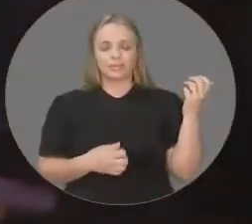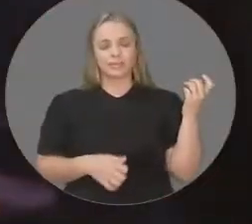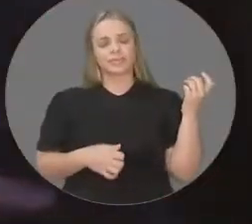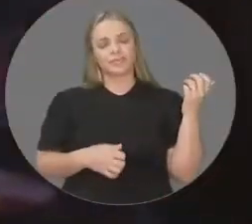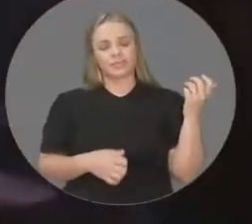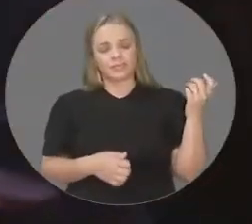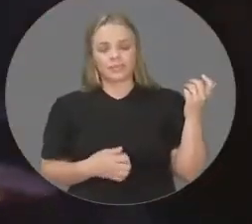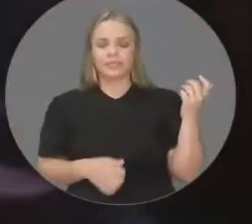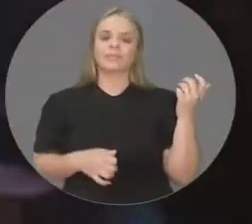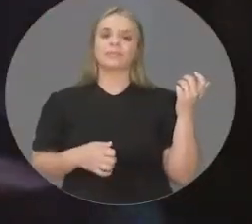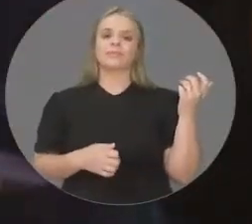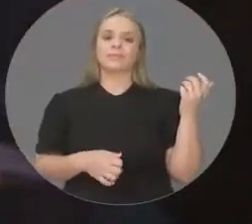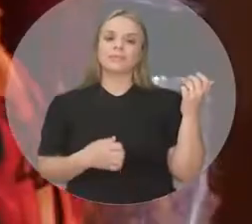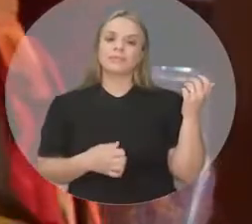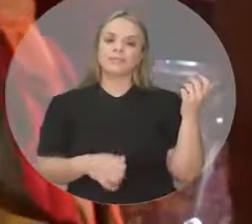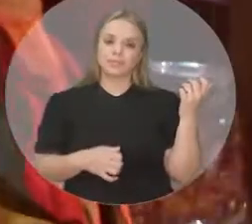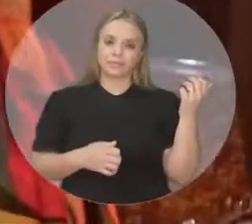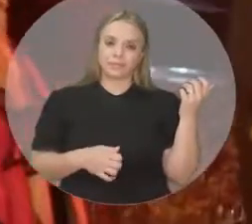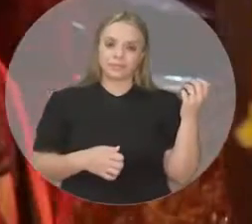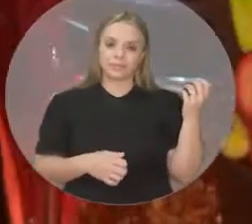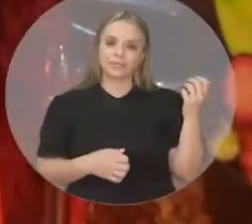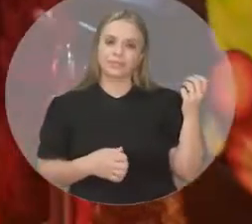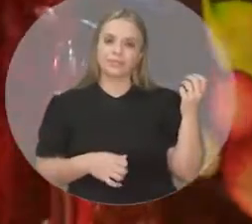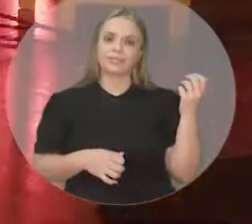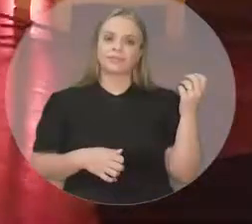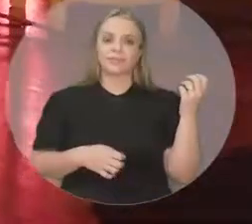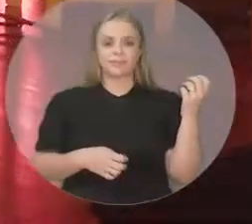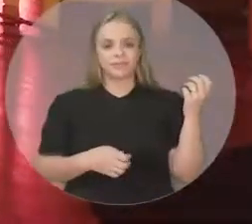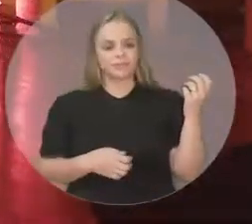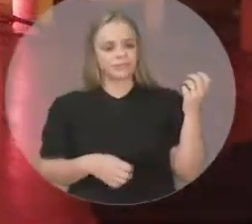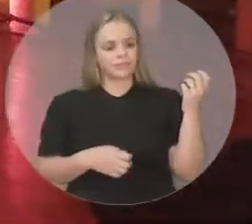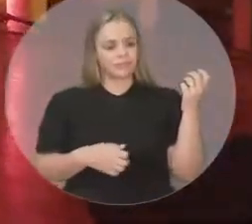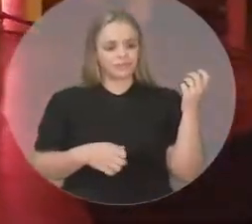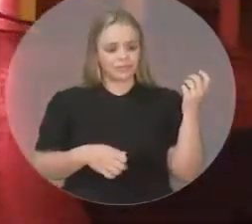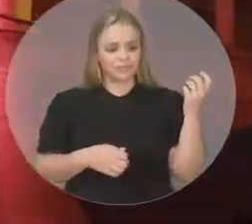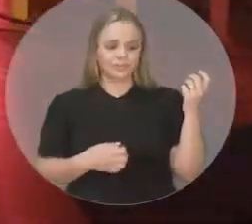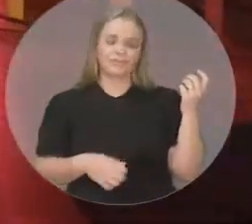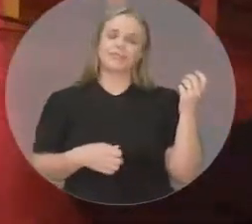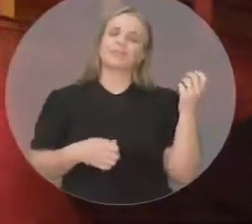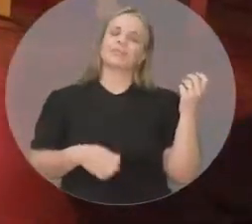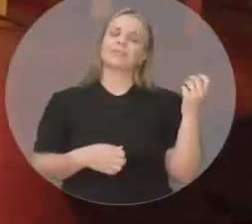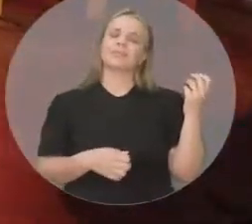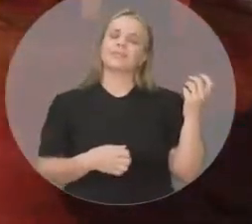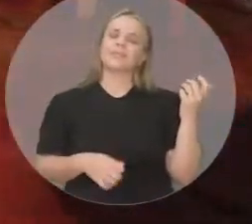jogava peteca, soltava ioiô. Pulava com Zé Bolupô.